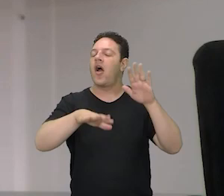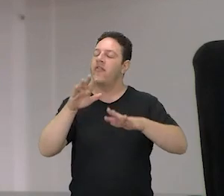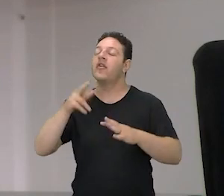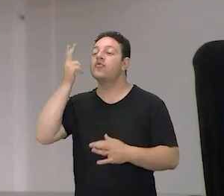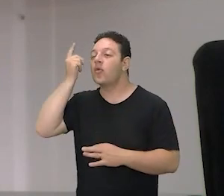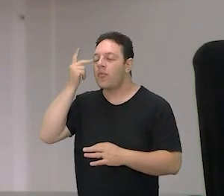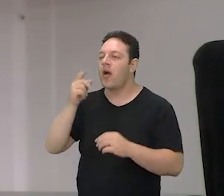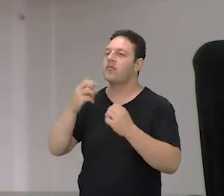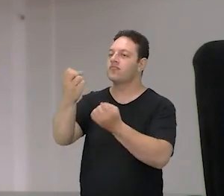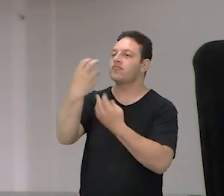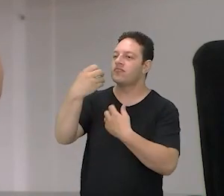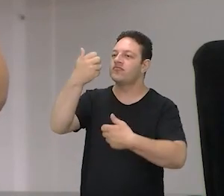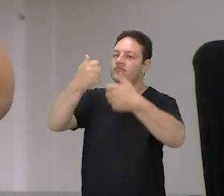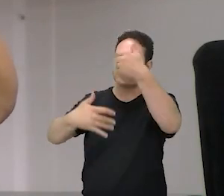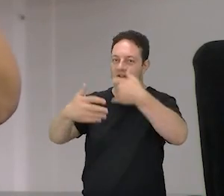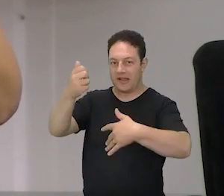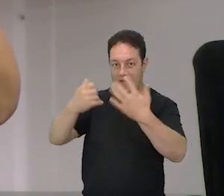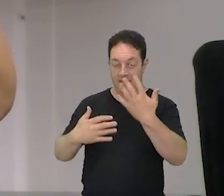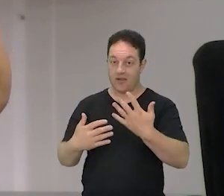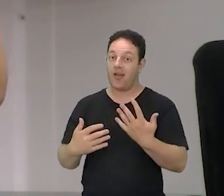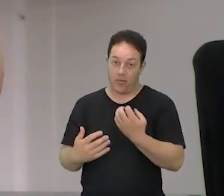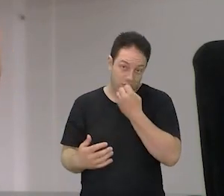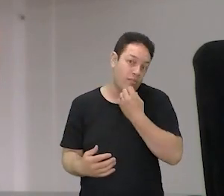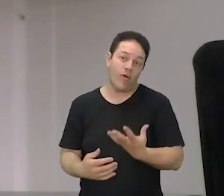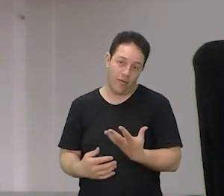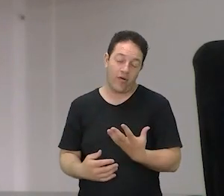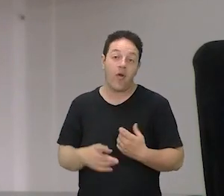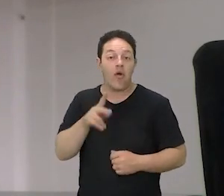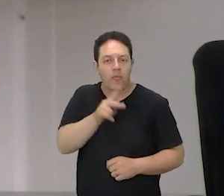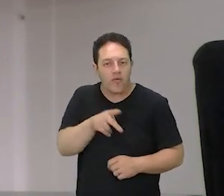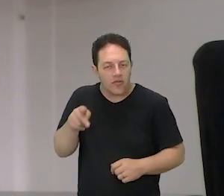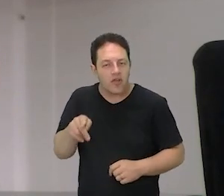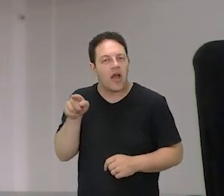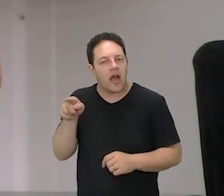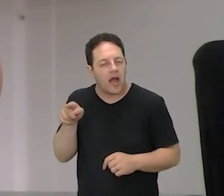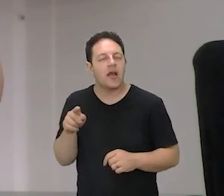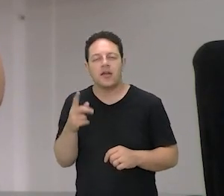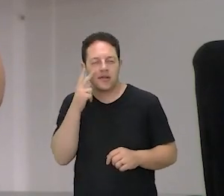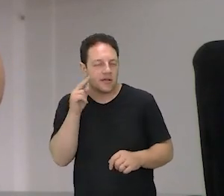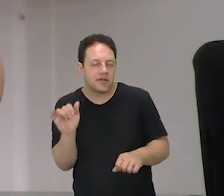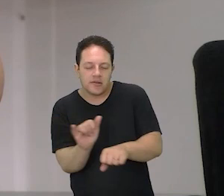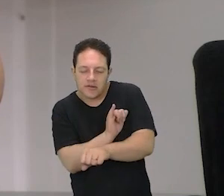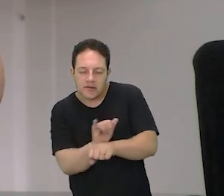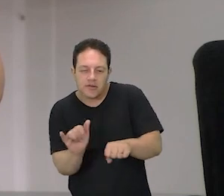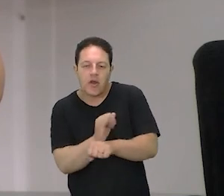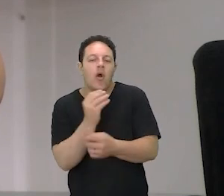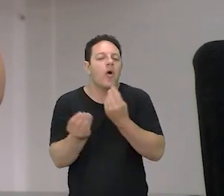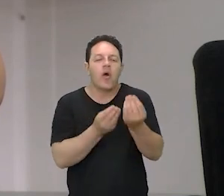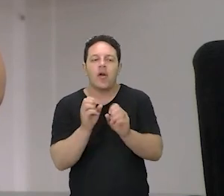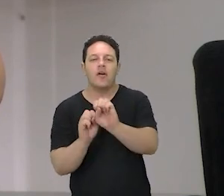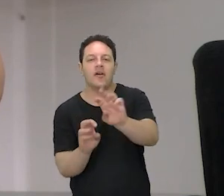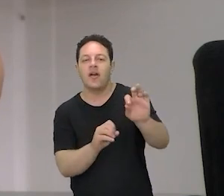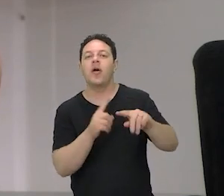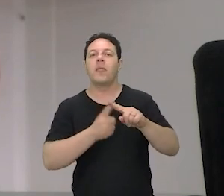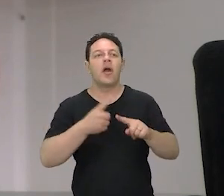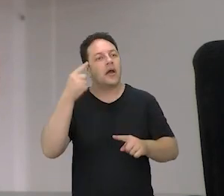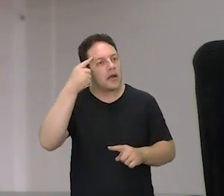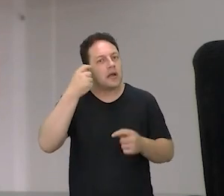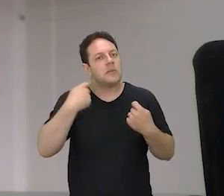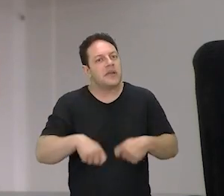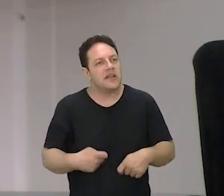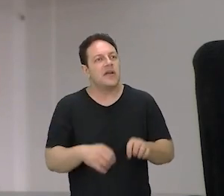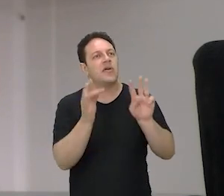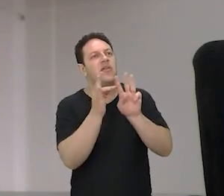se preparar para poder ministrar essa aula, ele não ficar refém do Wi-Fi, é muito importante. É uma dica